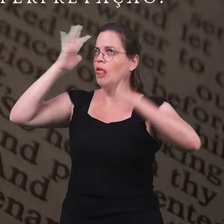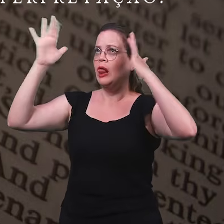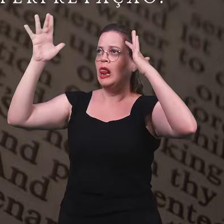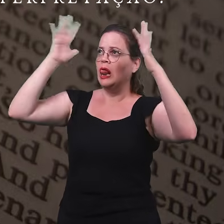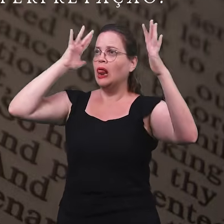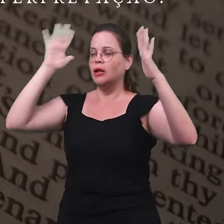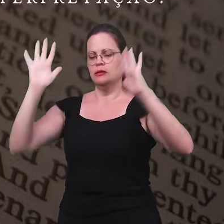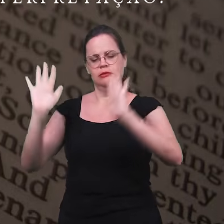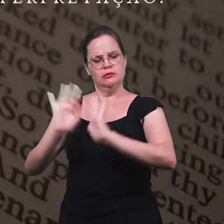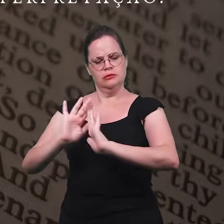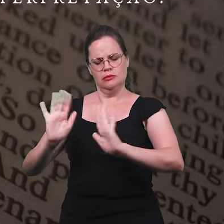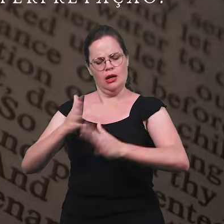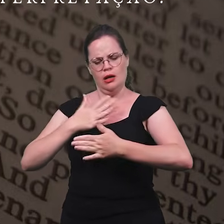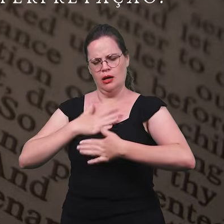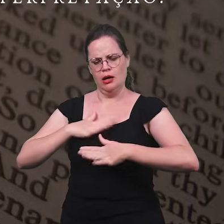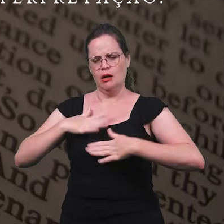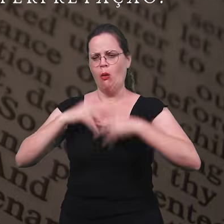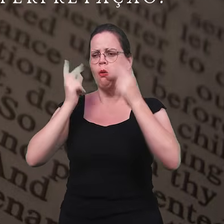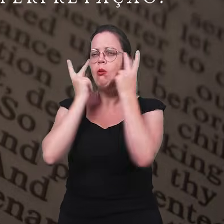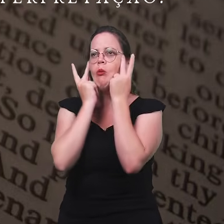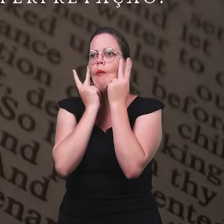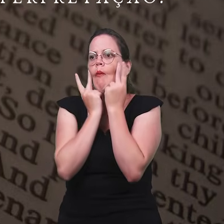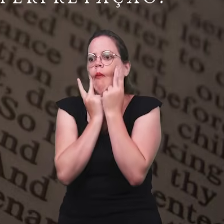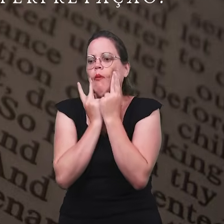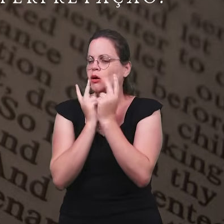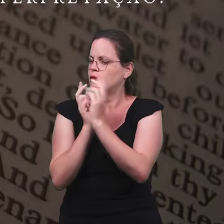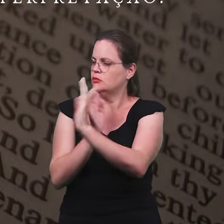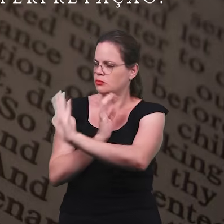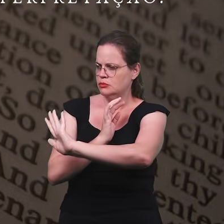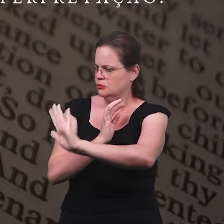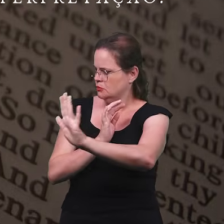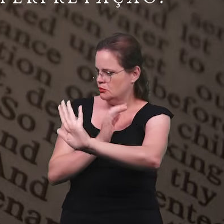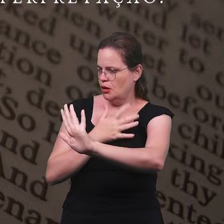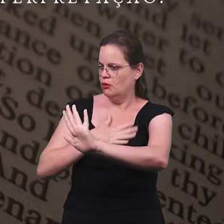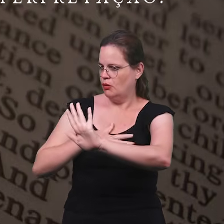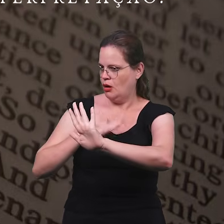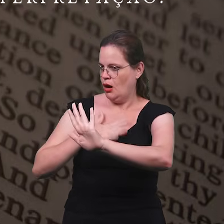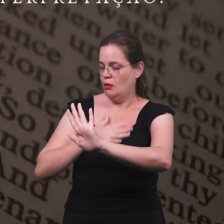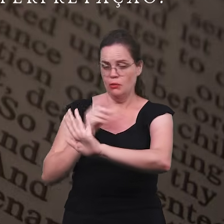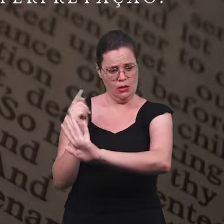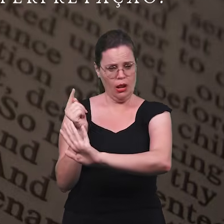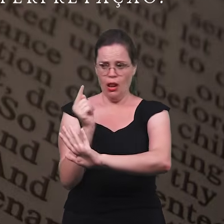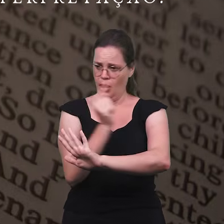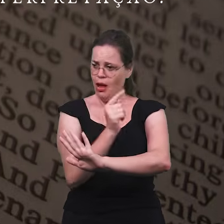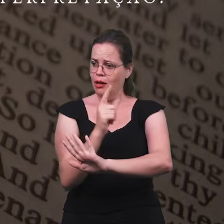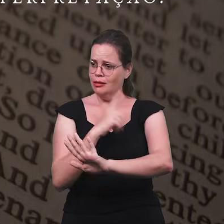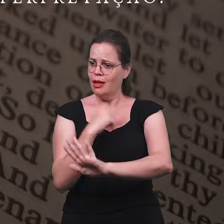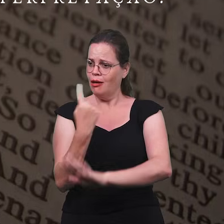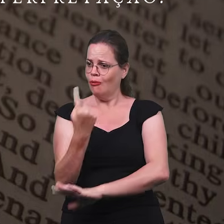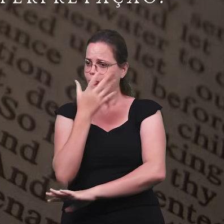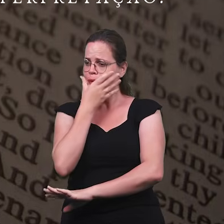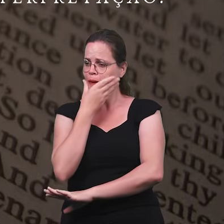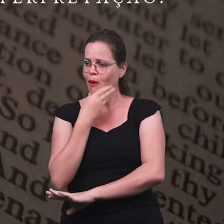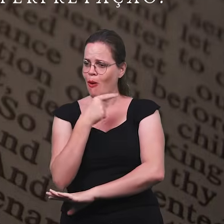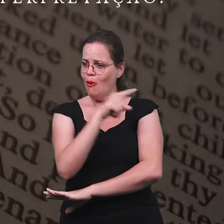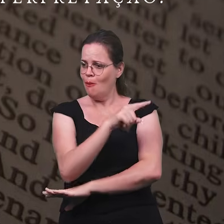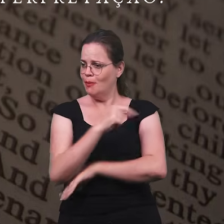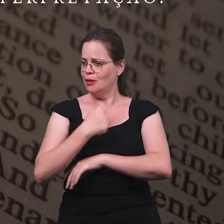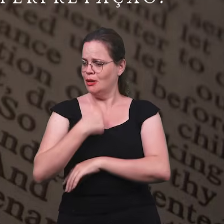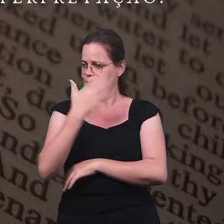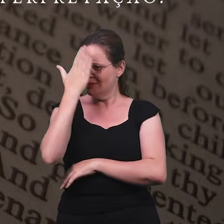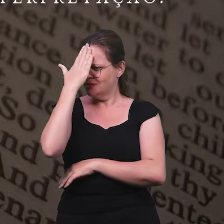pensamentos, nem se mude o teu semblante. Há no teu reino um homem que tem